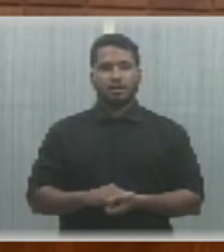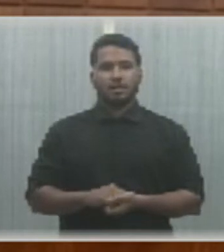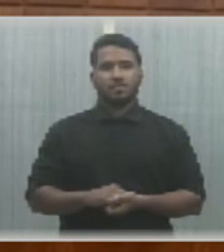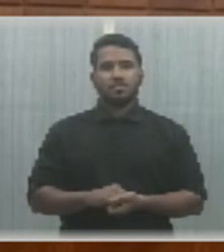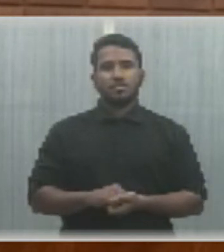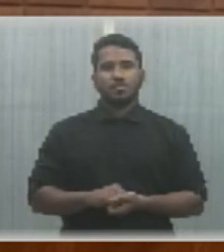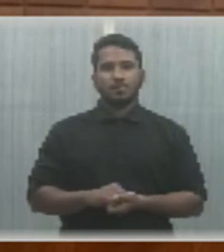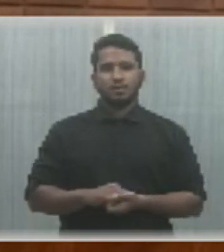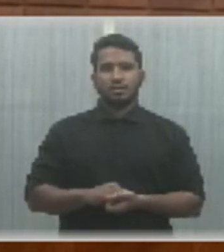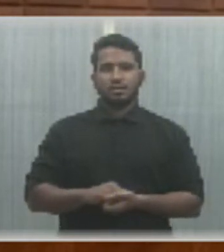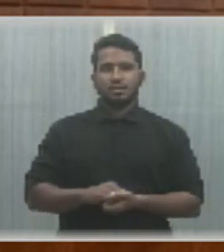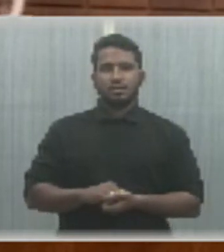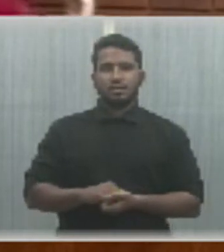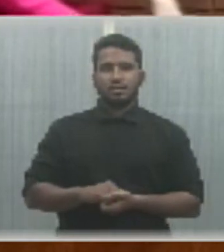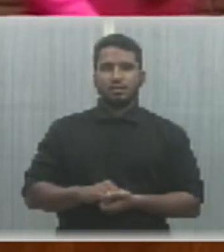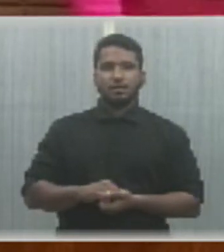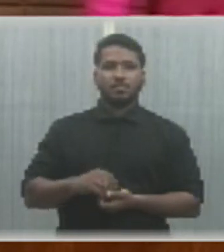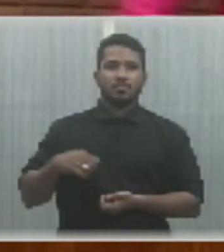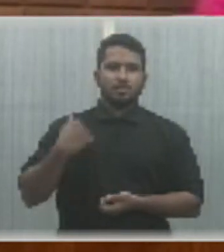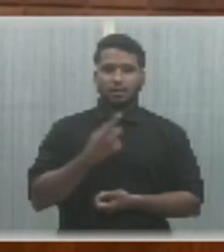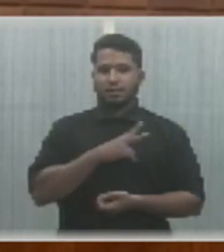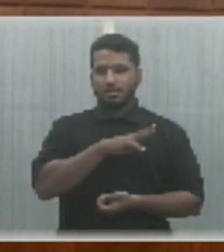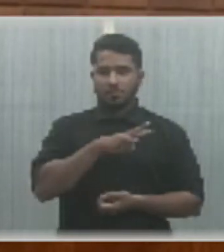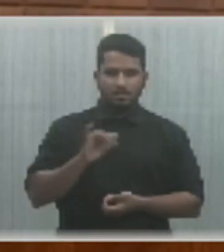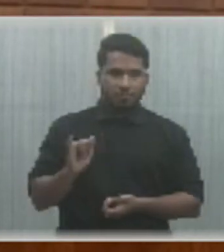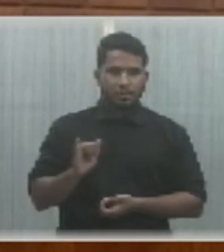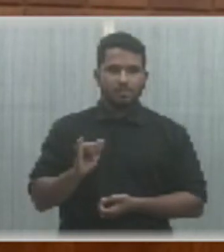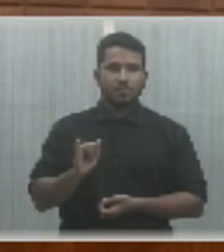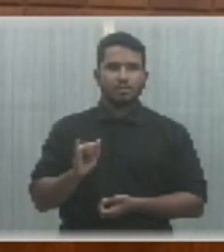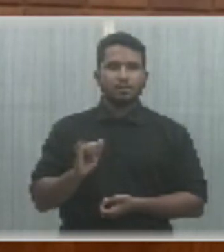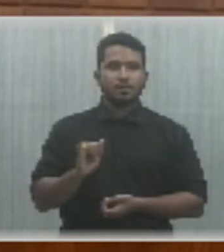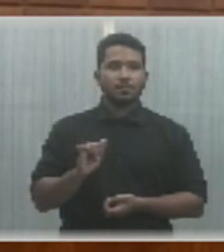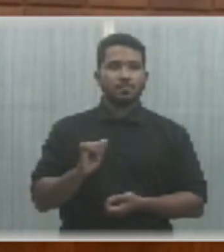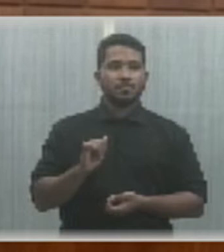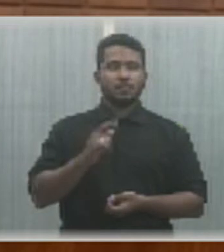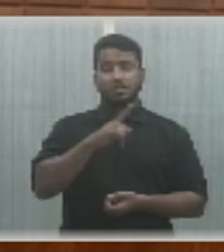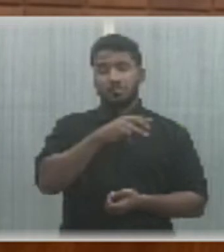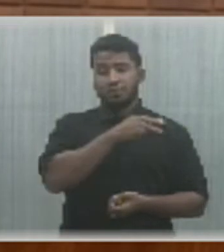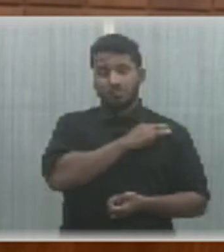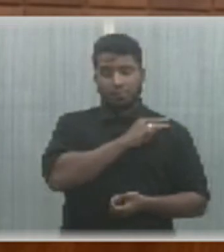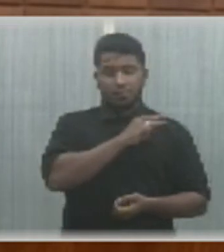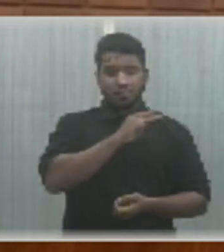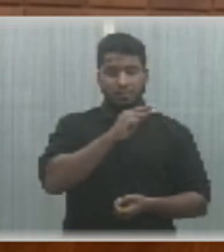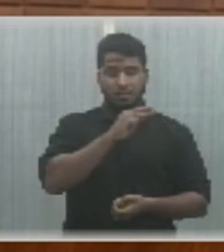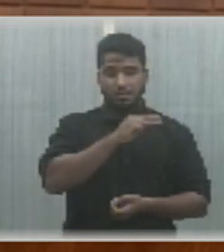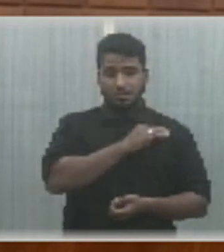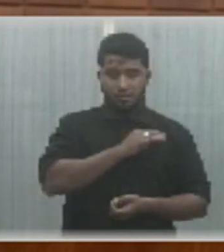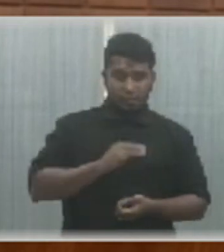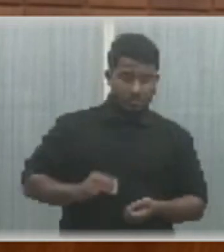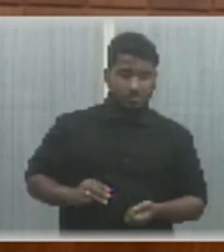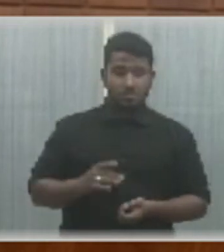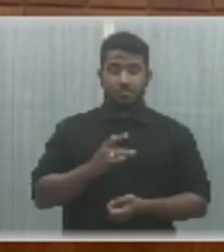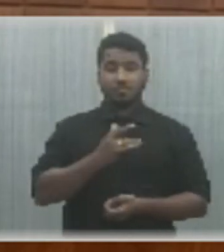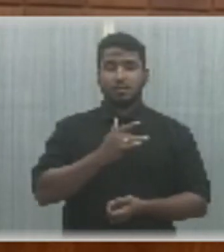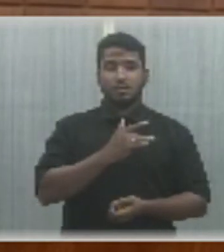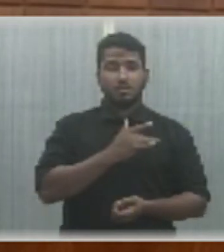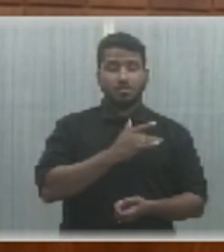nós vamos... Inclusive, eu tenho aqui portaria do Ministério da Saúde, que garante esse